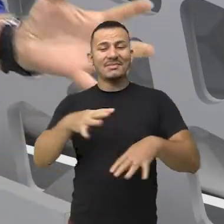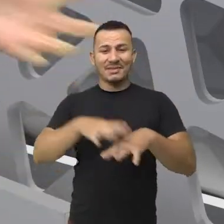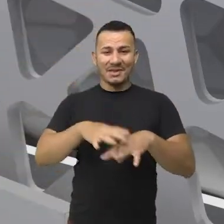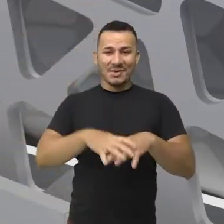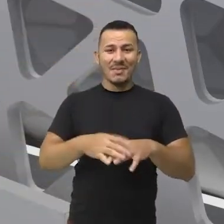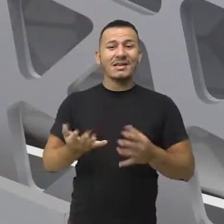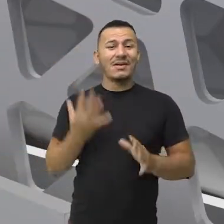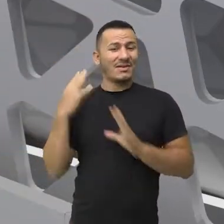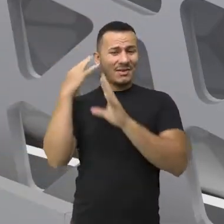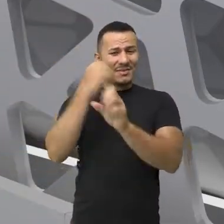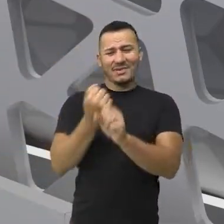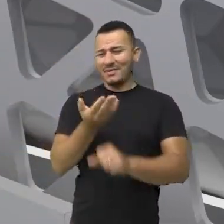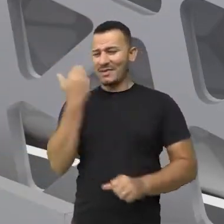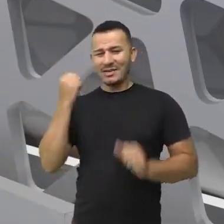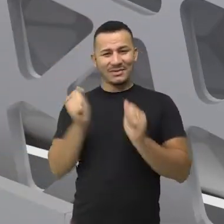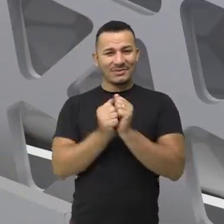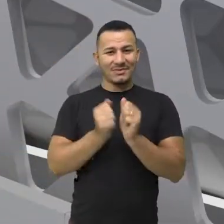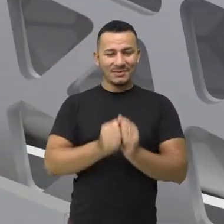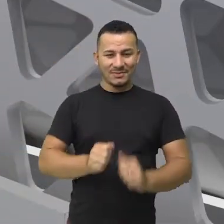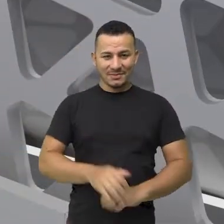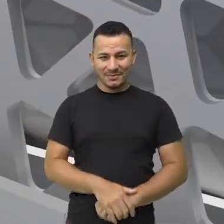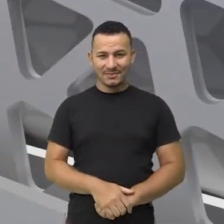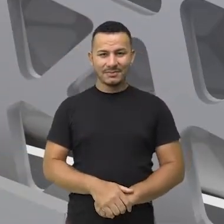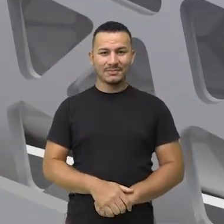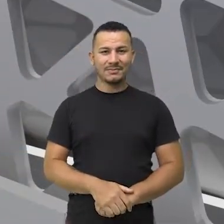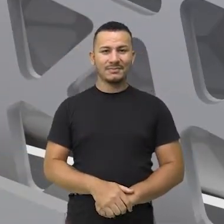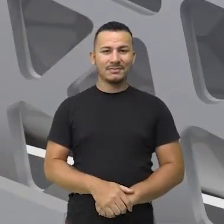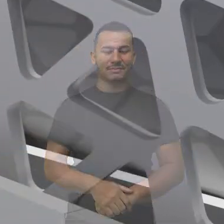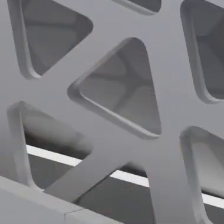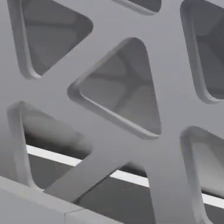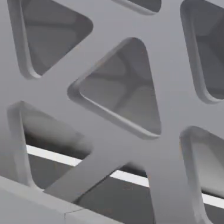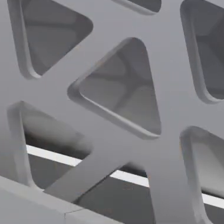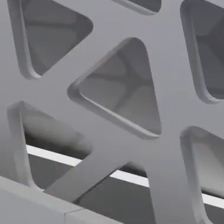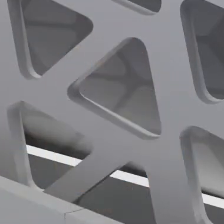nossa revisão. Vem comigo, olha só o que nós temos.